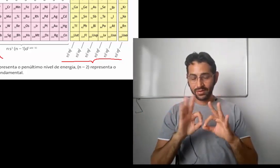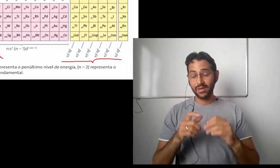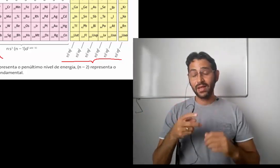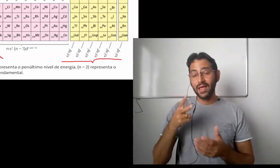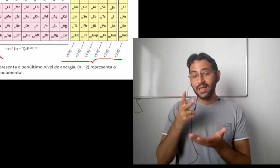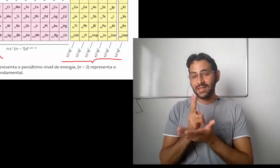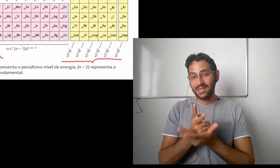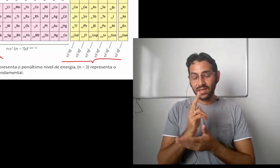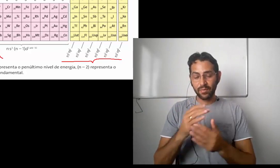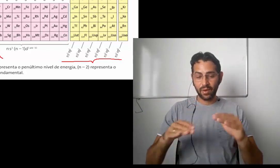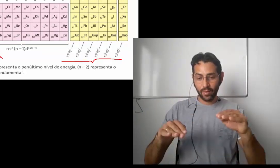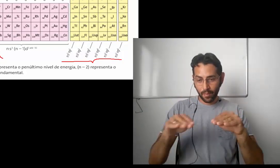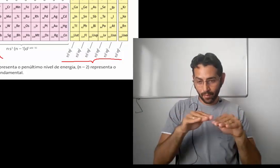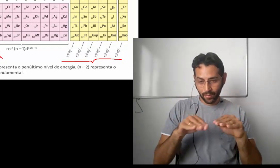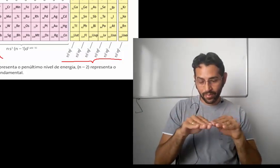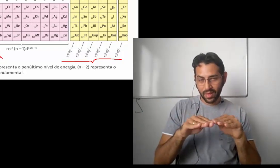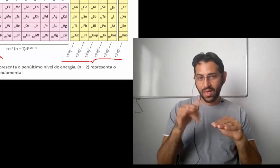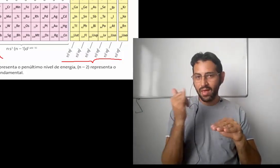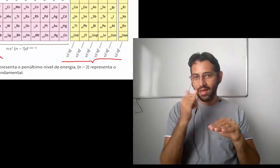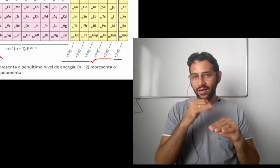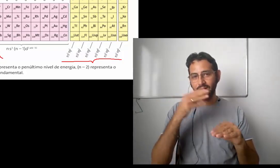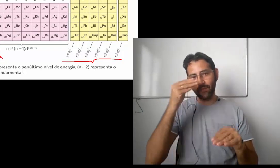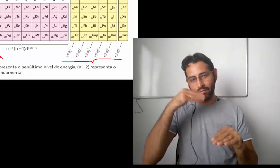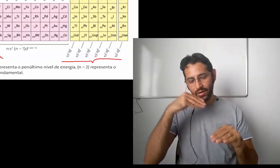para o que tem maior energia.